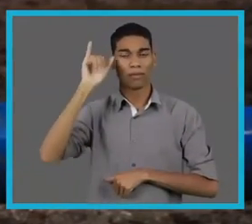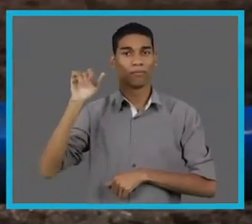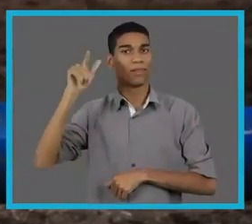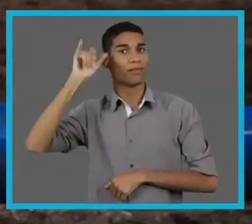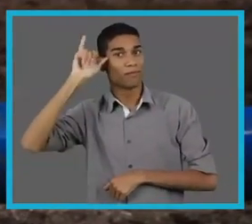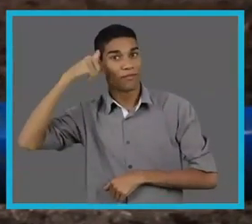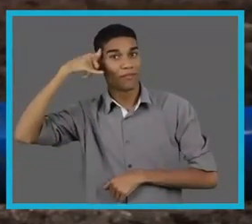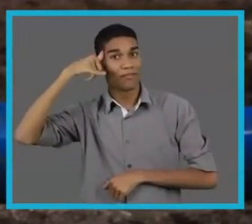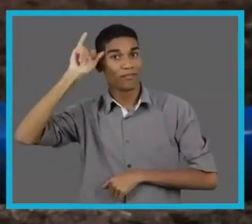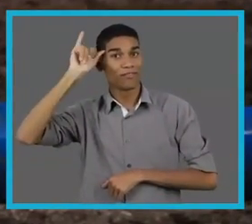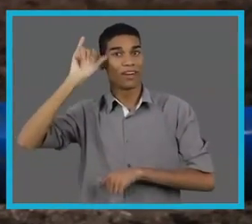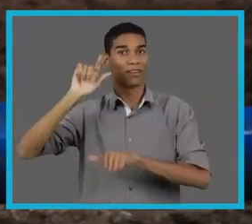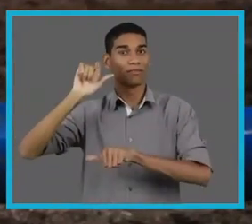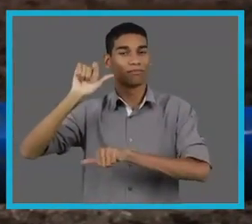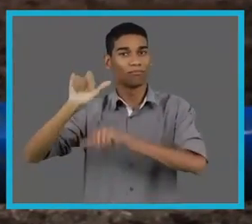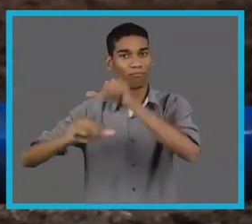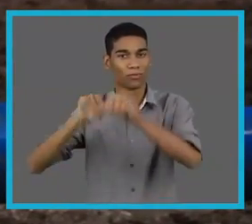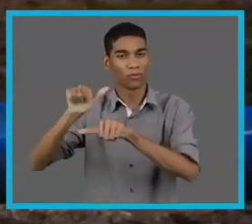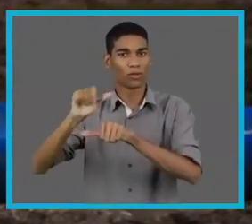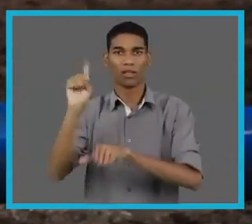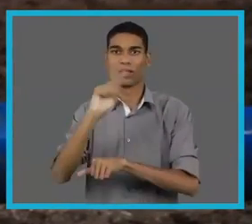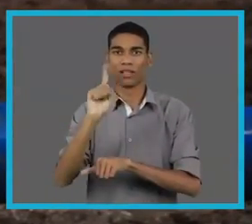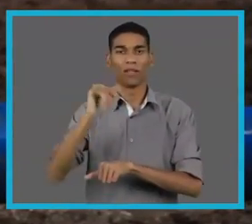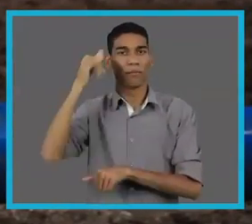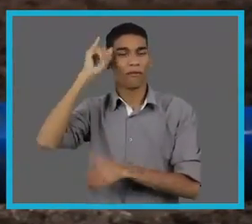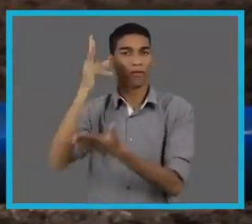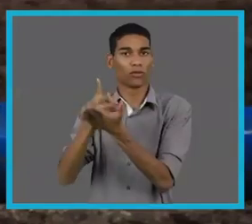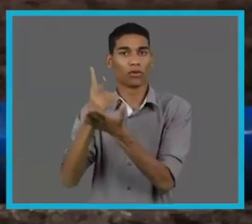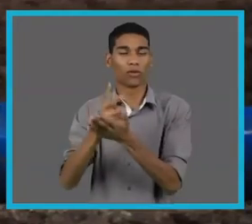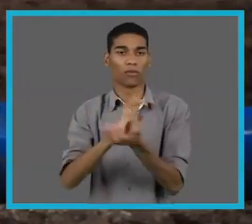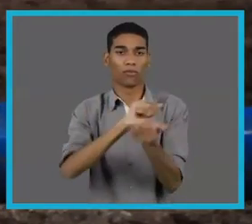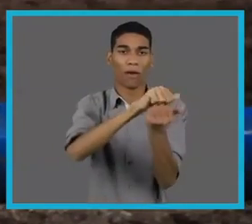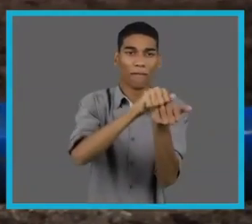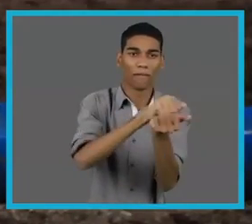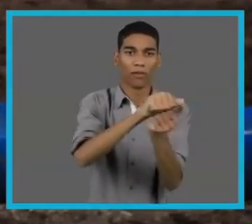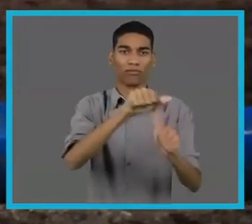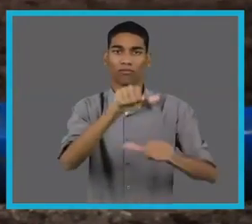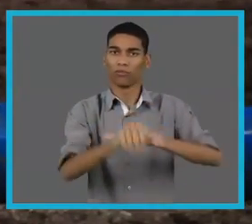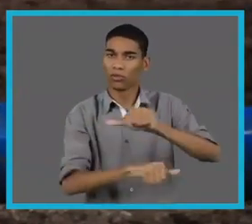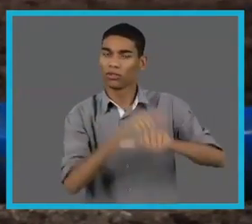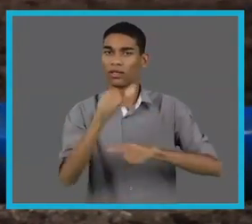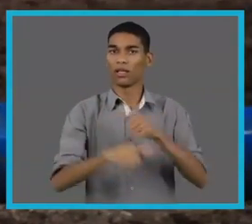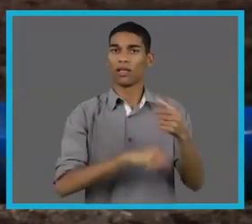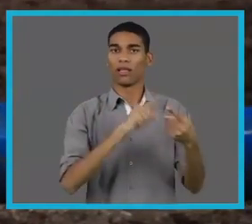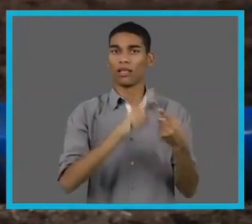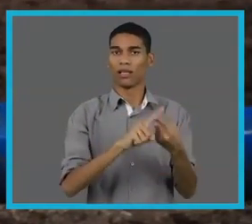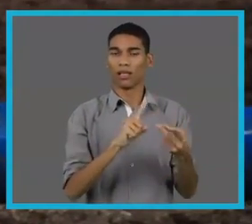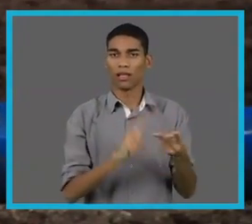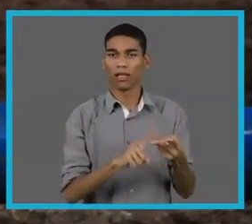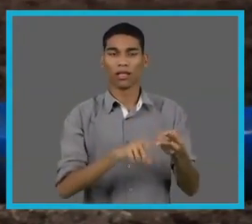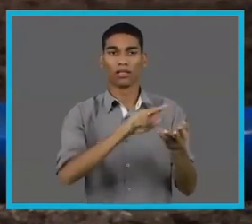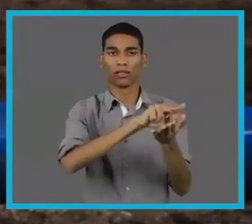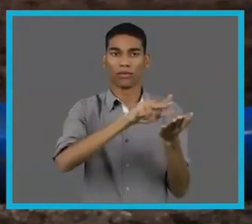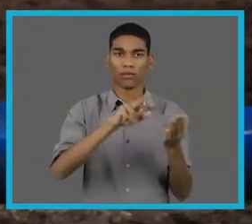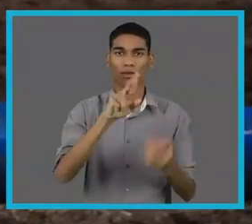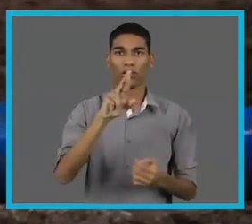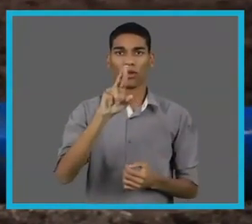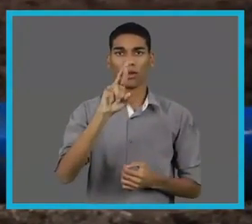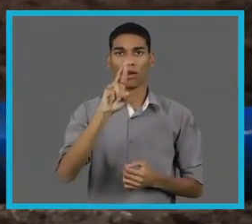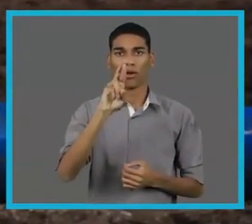as vacas, era a mesma. Eu mudei a pastagem, o manejo, passei do